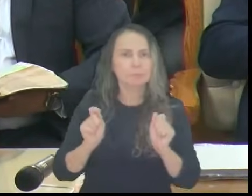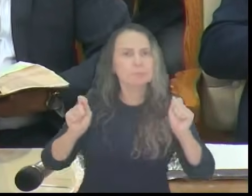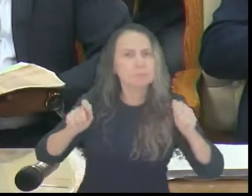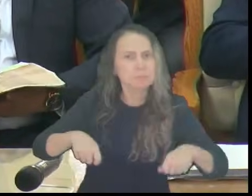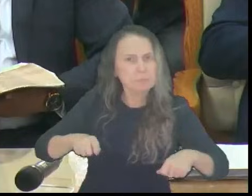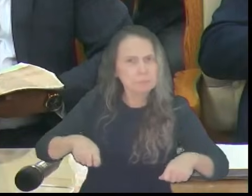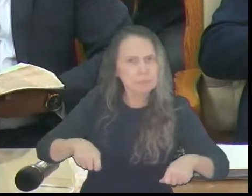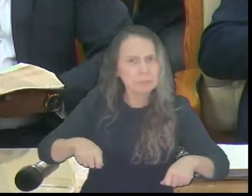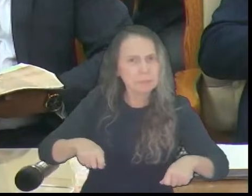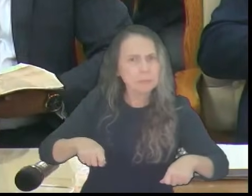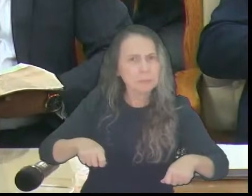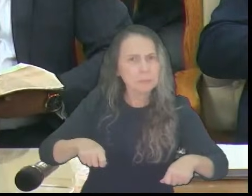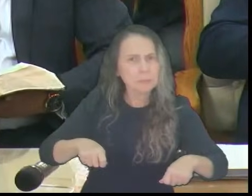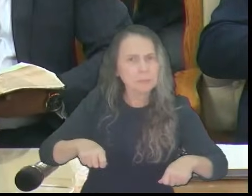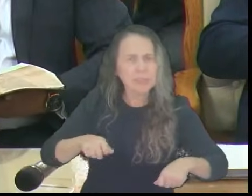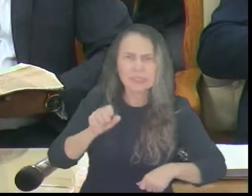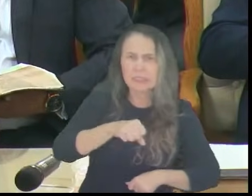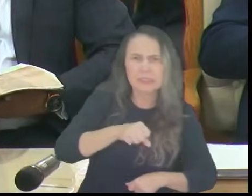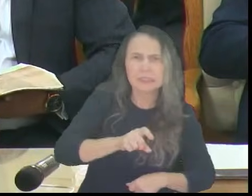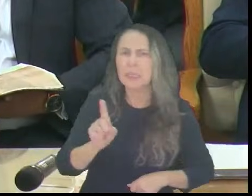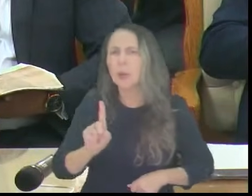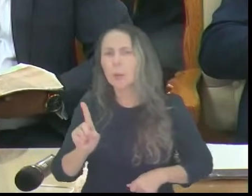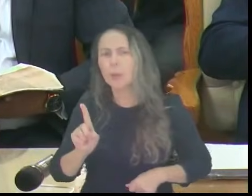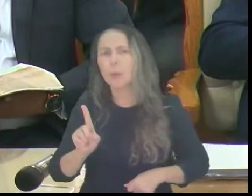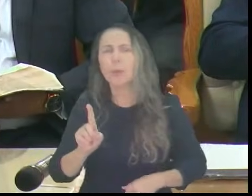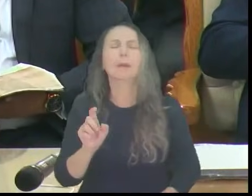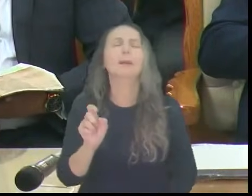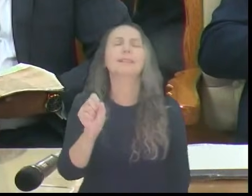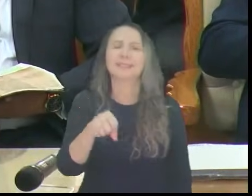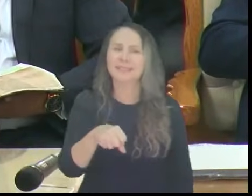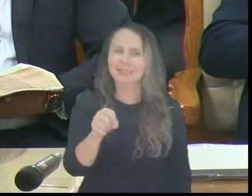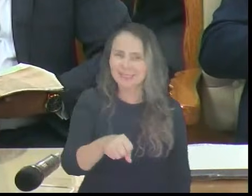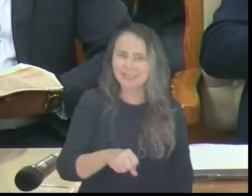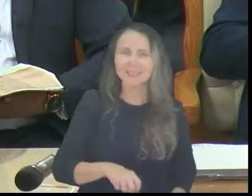não? Sim ou não? Sim.